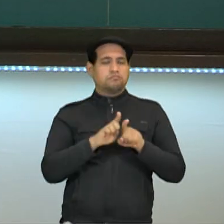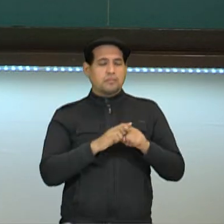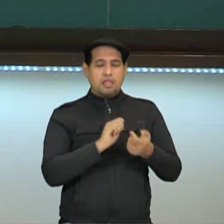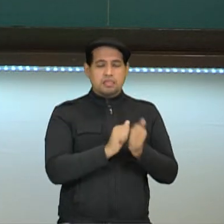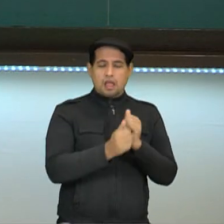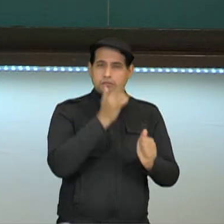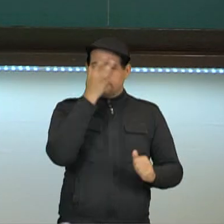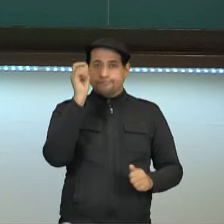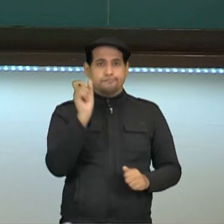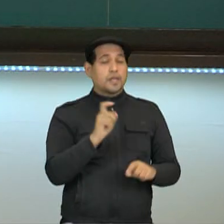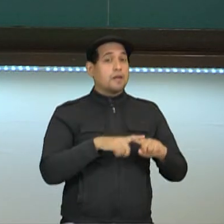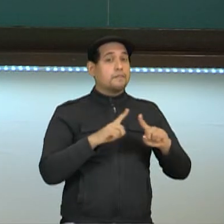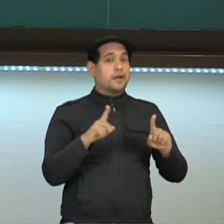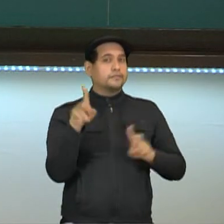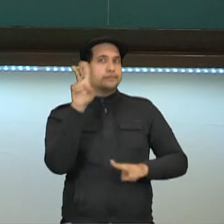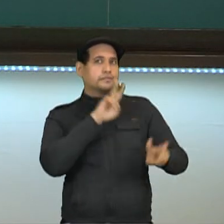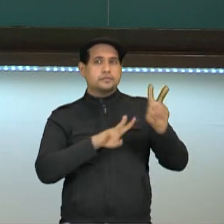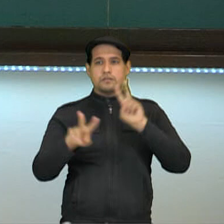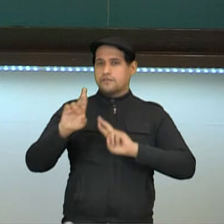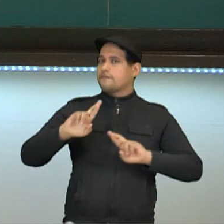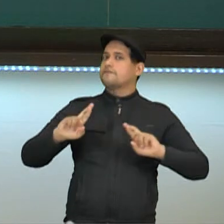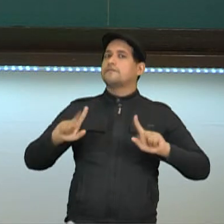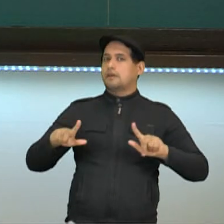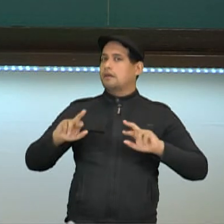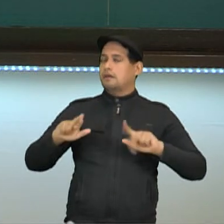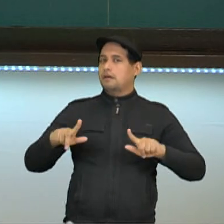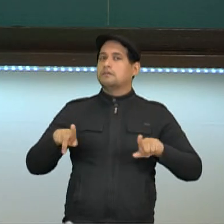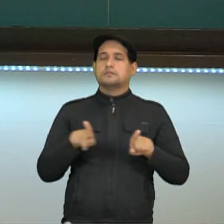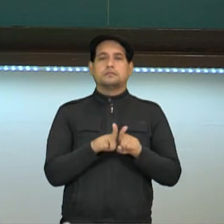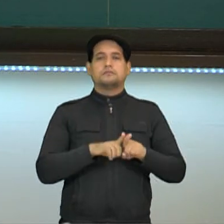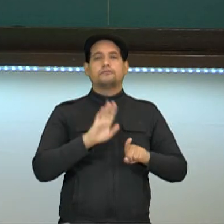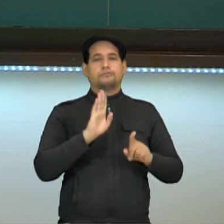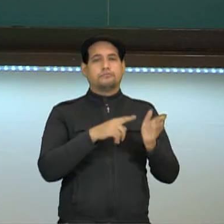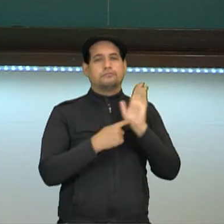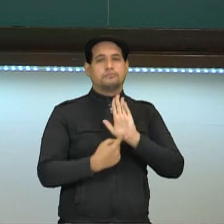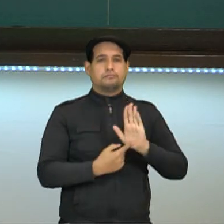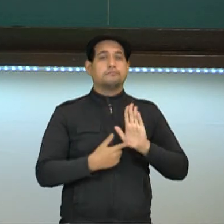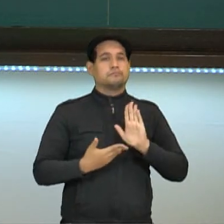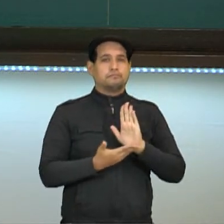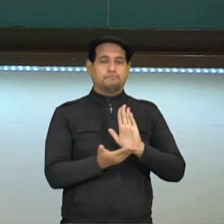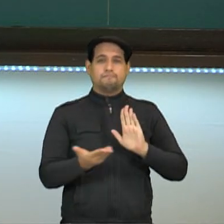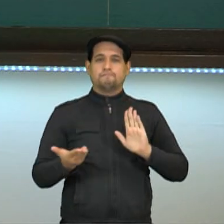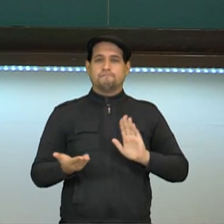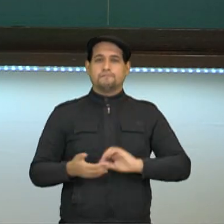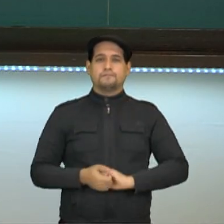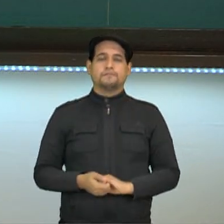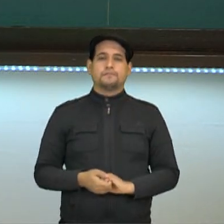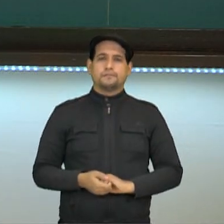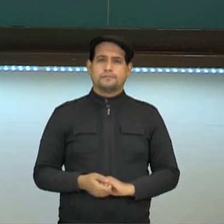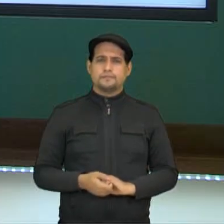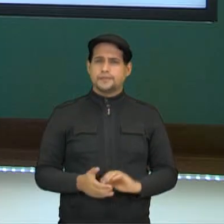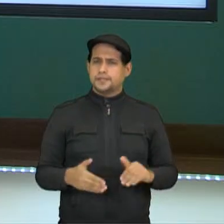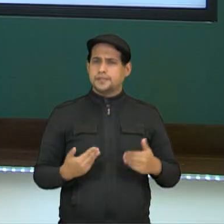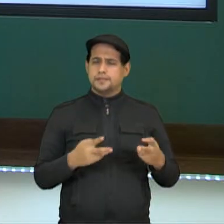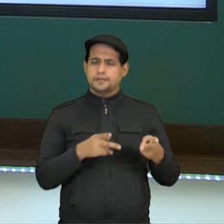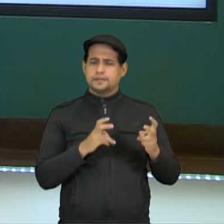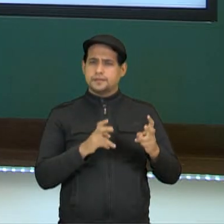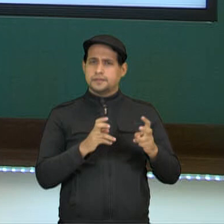indivíduos. Mas as visões eram completamente diferentes, como eu vou apresentar para vocês agora. Então,